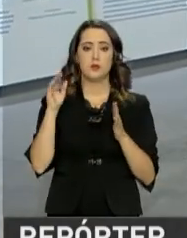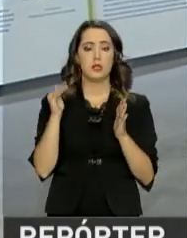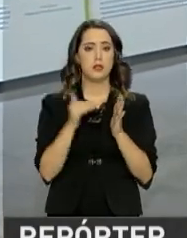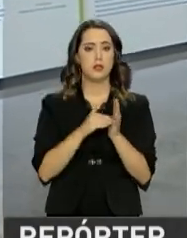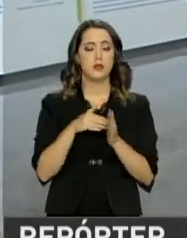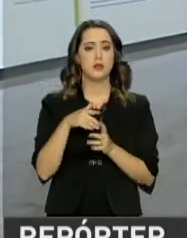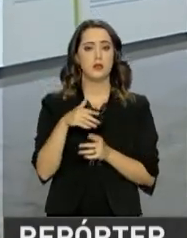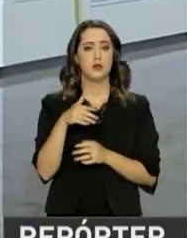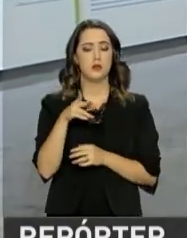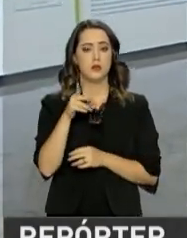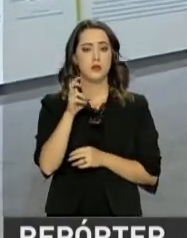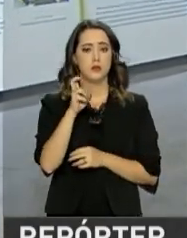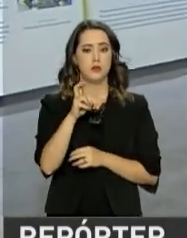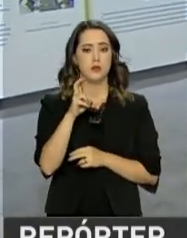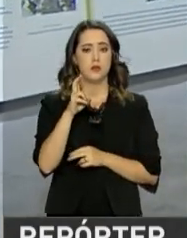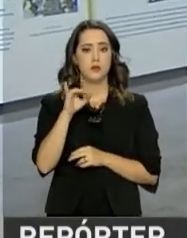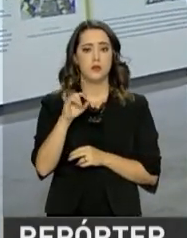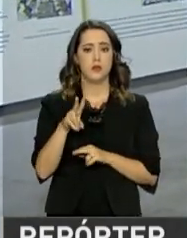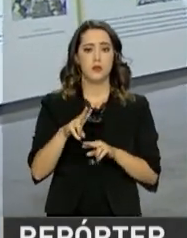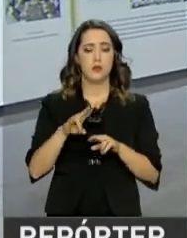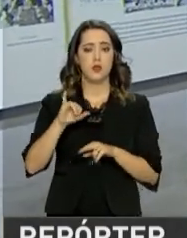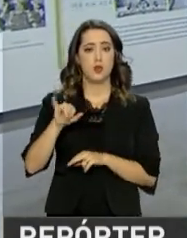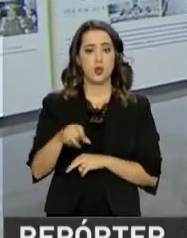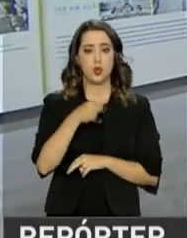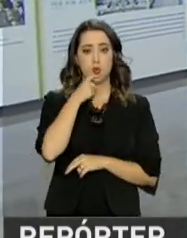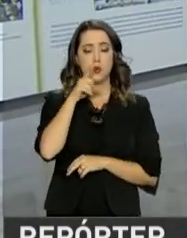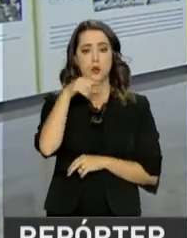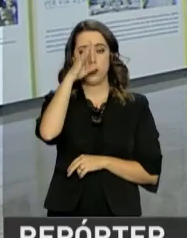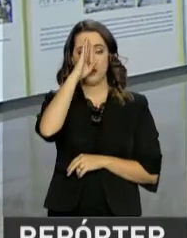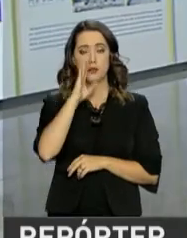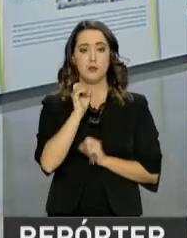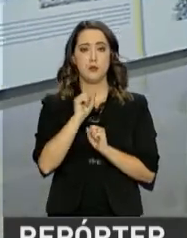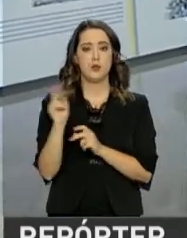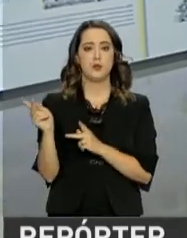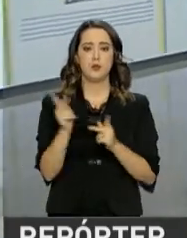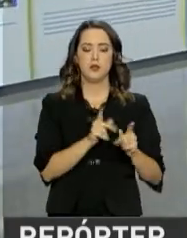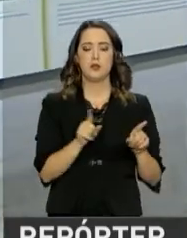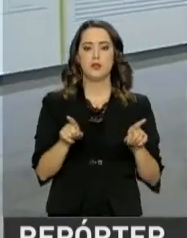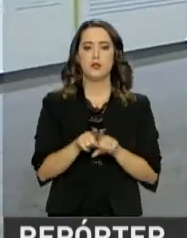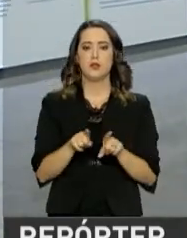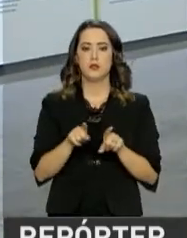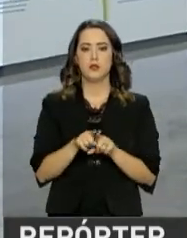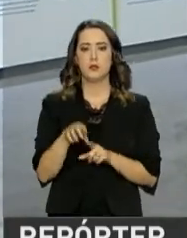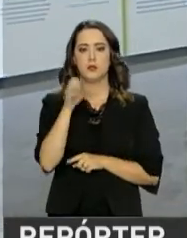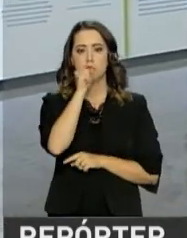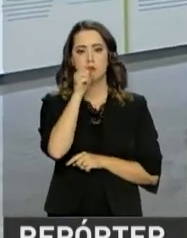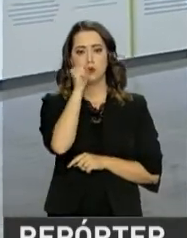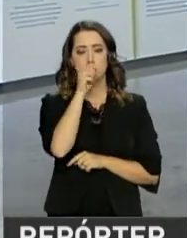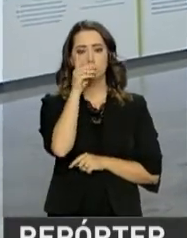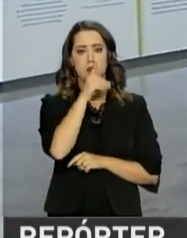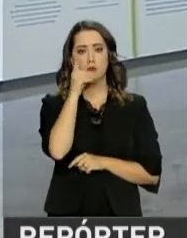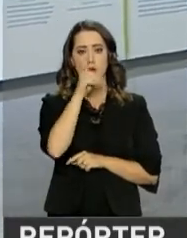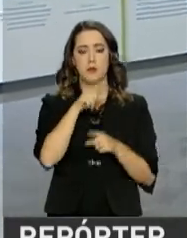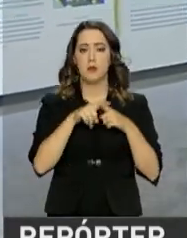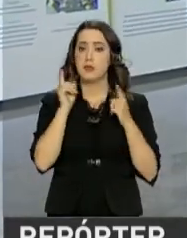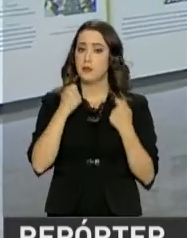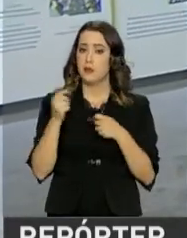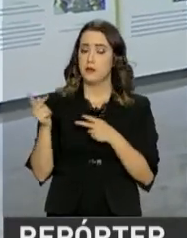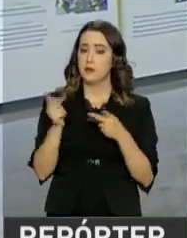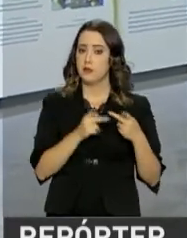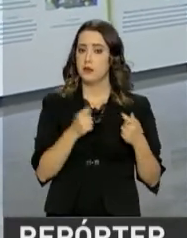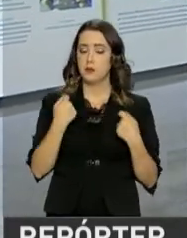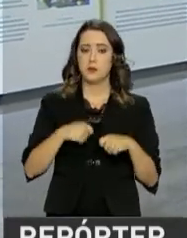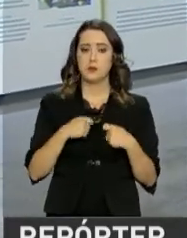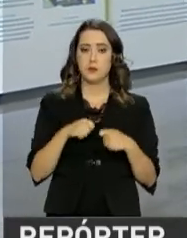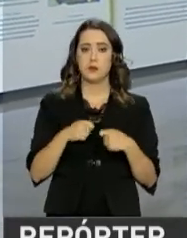até o próximo dia 5 de julho é gratuito inclusive pode ser visitada também nos finais de semana mas para fazer essa visitação